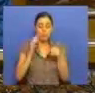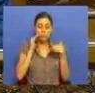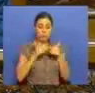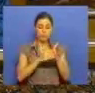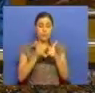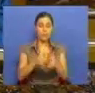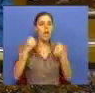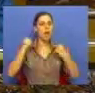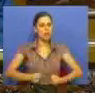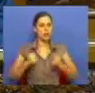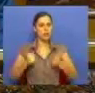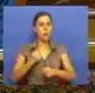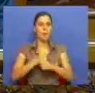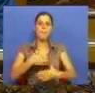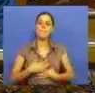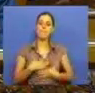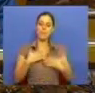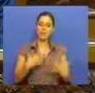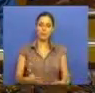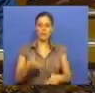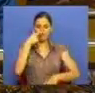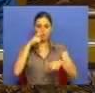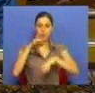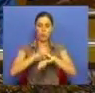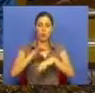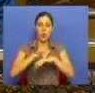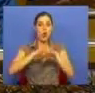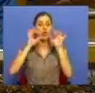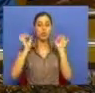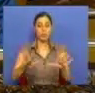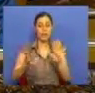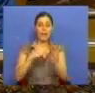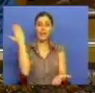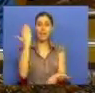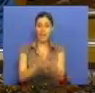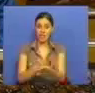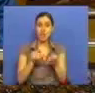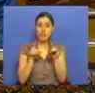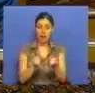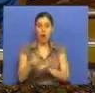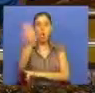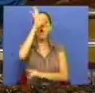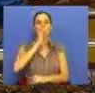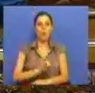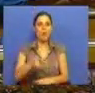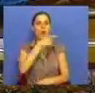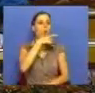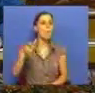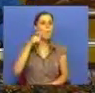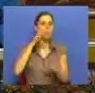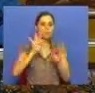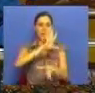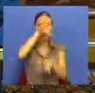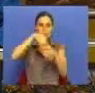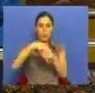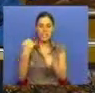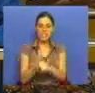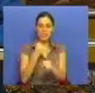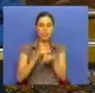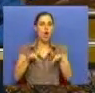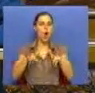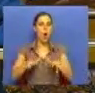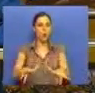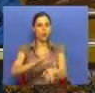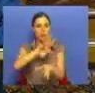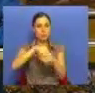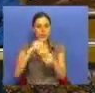das insistências dos profissionais e dos utentes do Hospital de Cascais, que o Governo se comprometia a incluir um serviço de oncologia